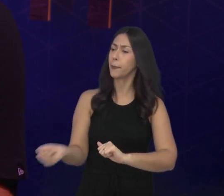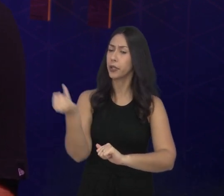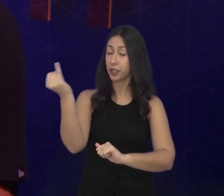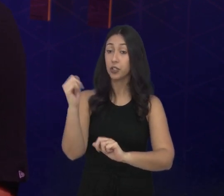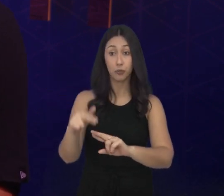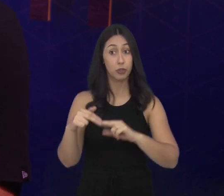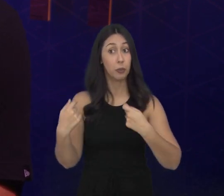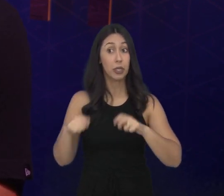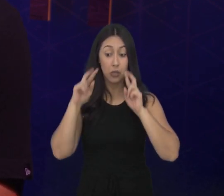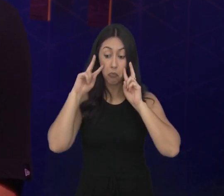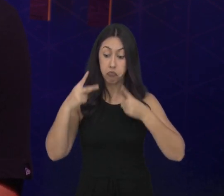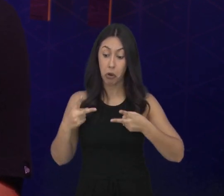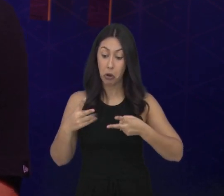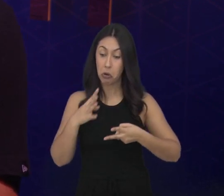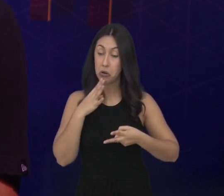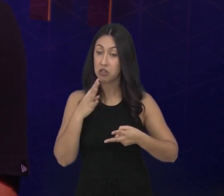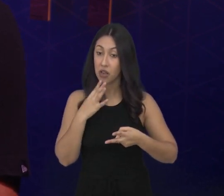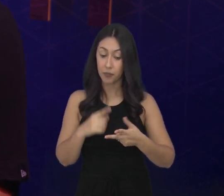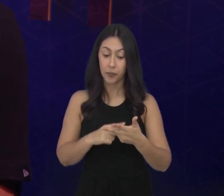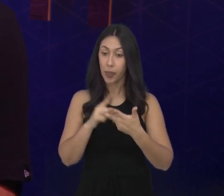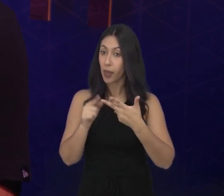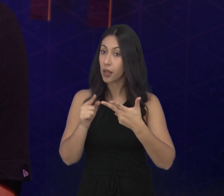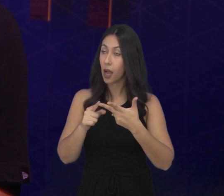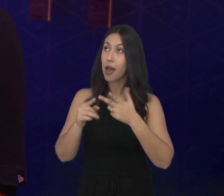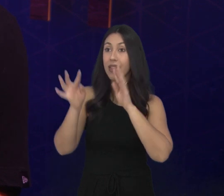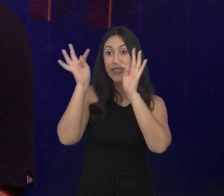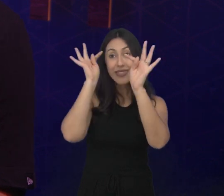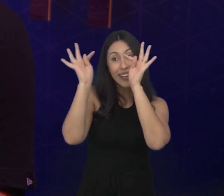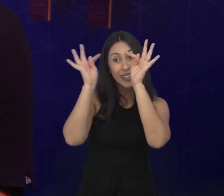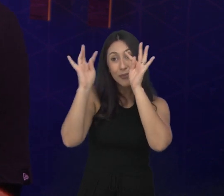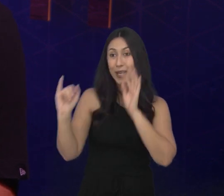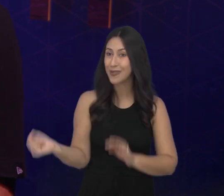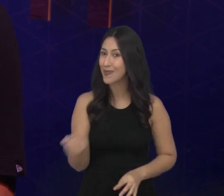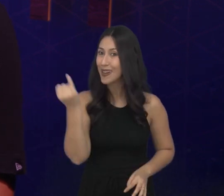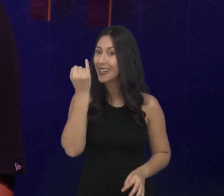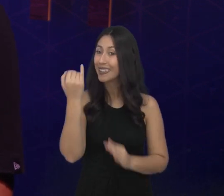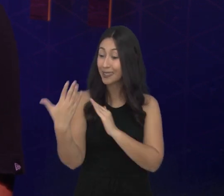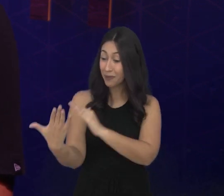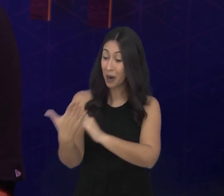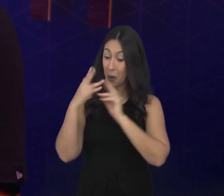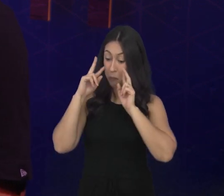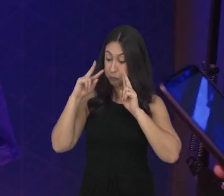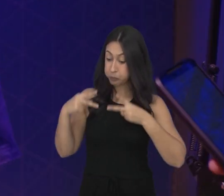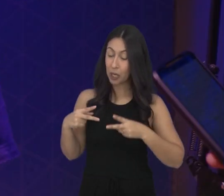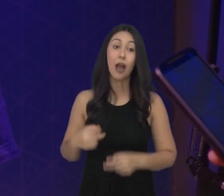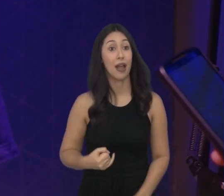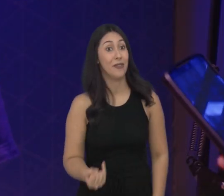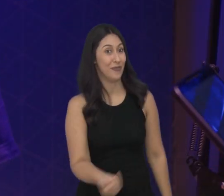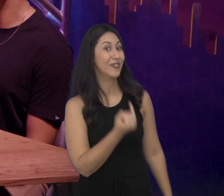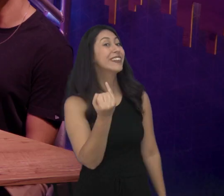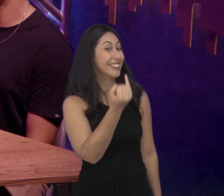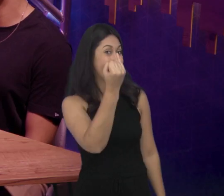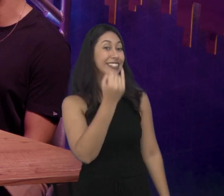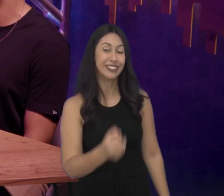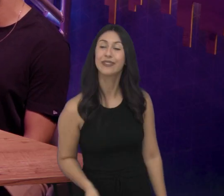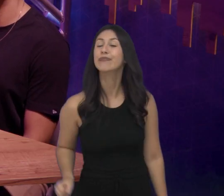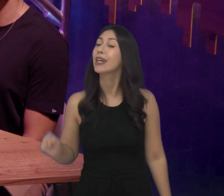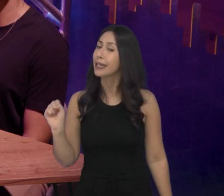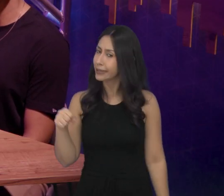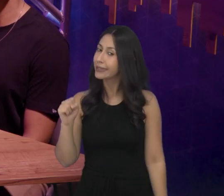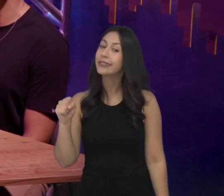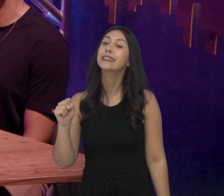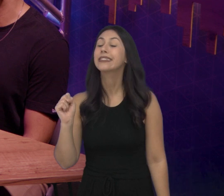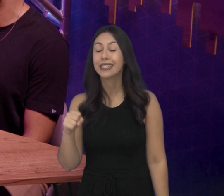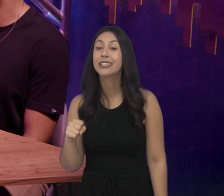se conheça. Faça terapia, que vai ajudar você a se conhecer e a aceitar a crise. Isso é essencial. Isso é essencial,